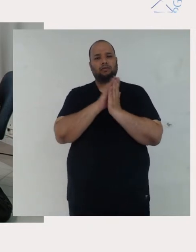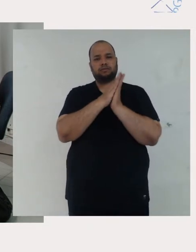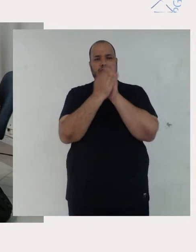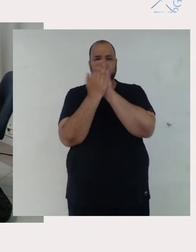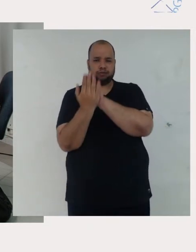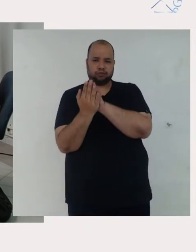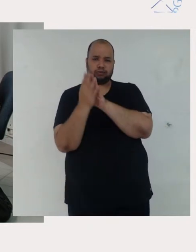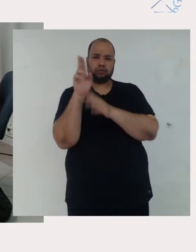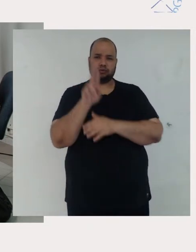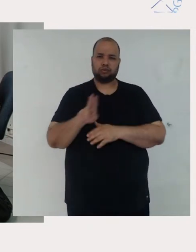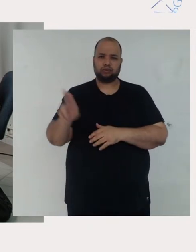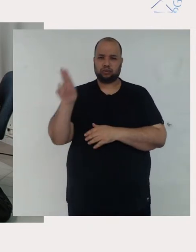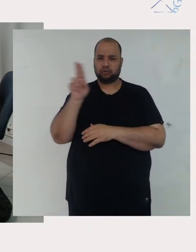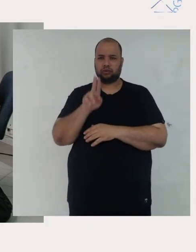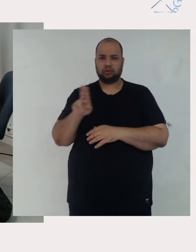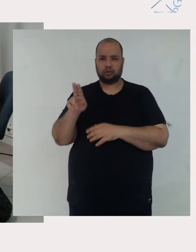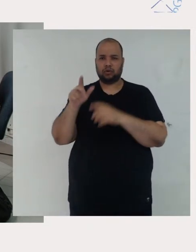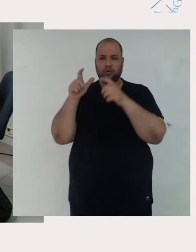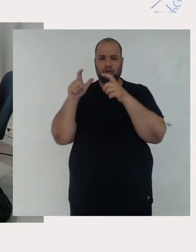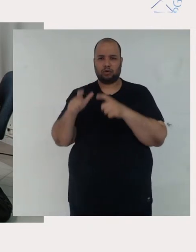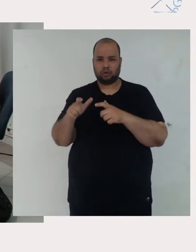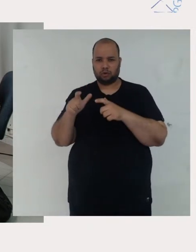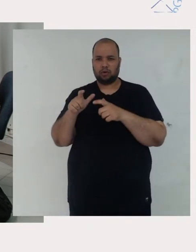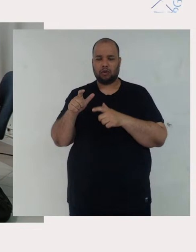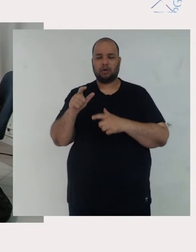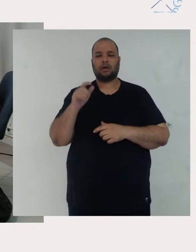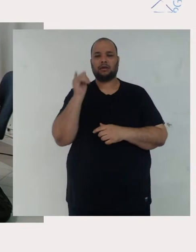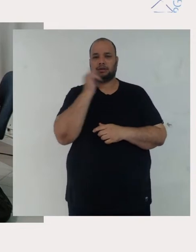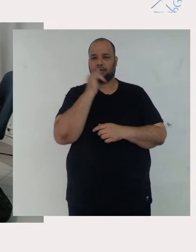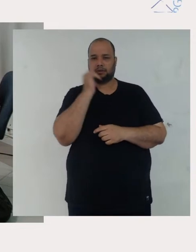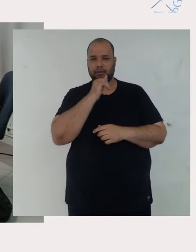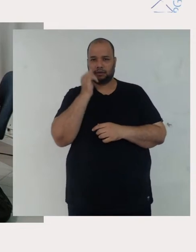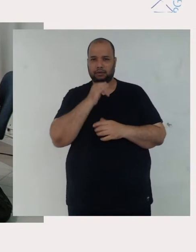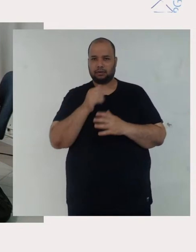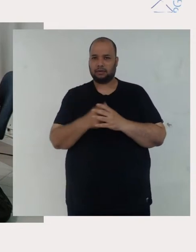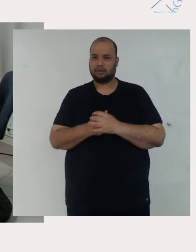Ca' Foscari di Venezia.